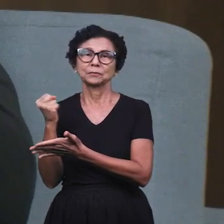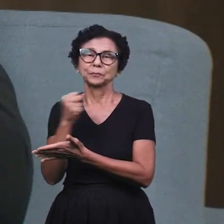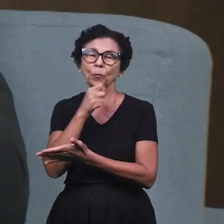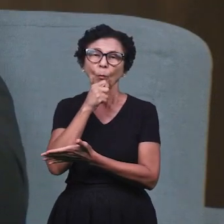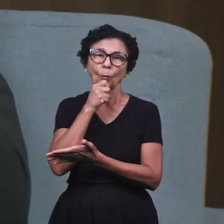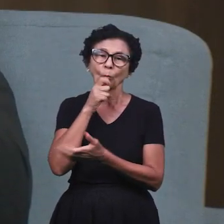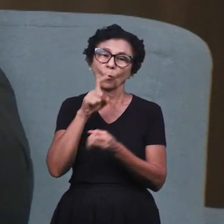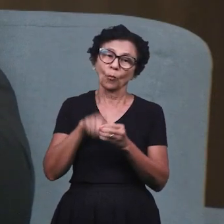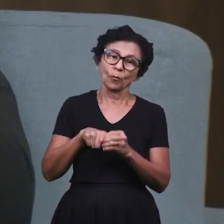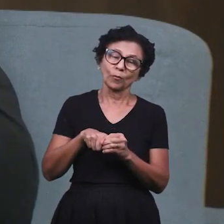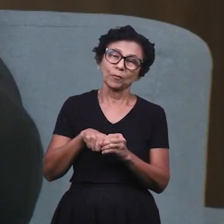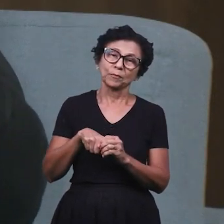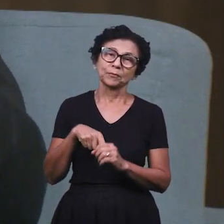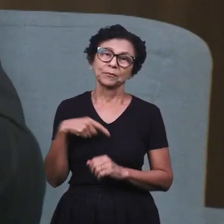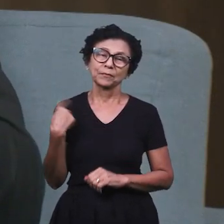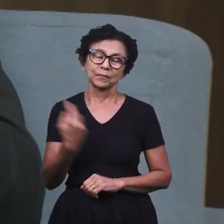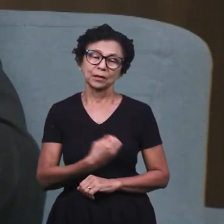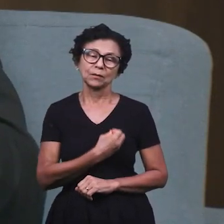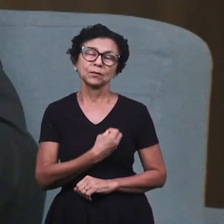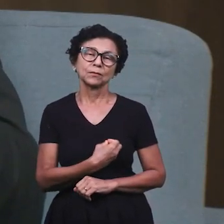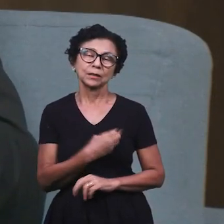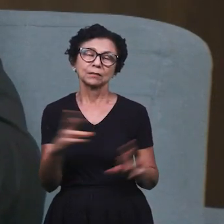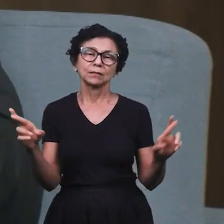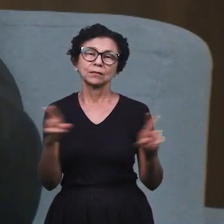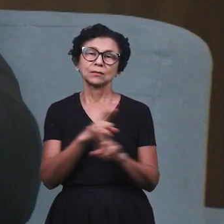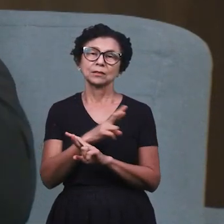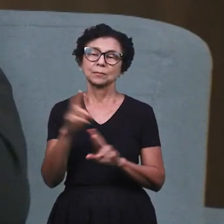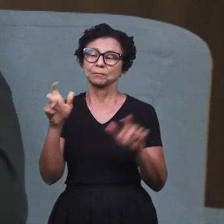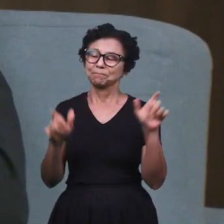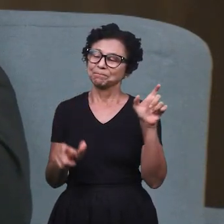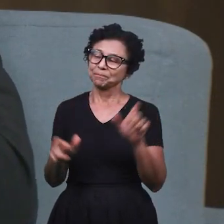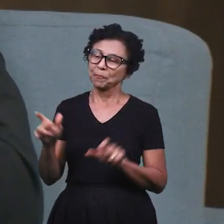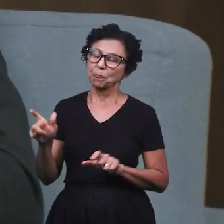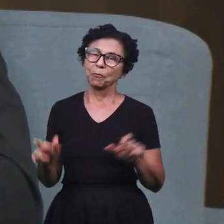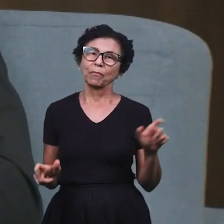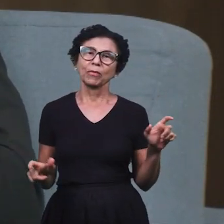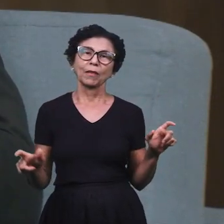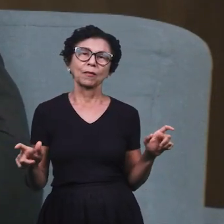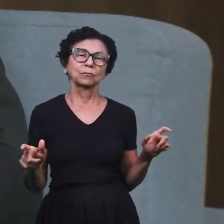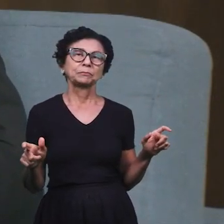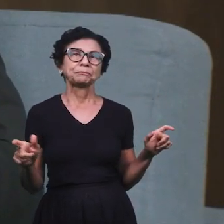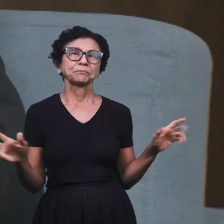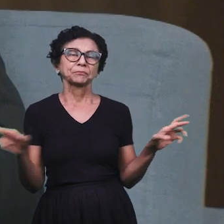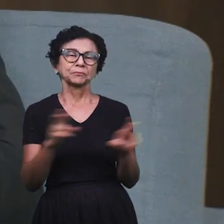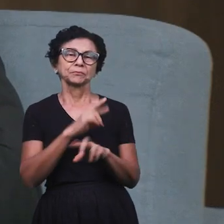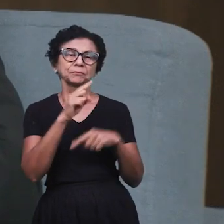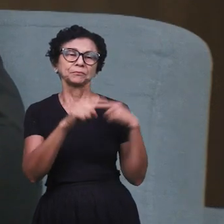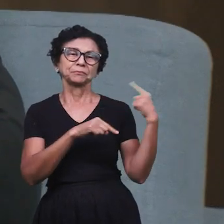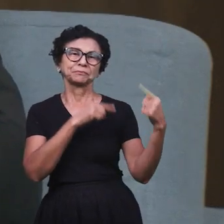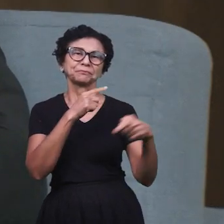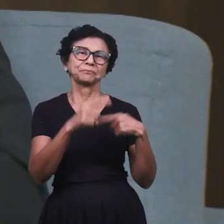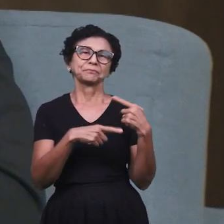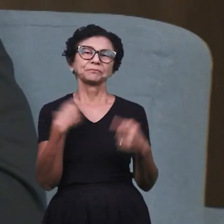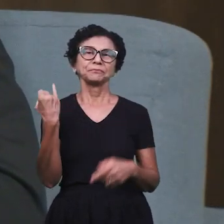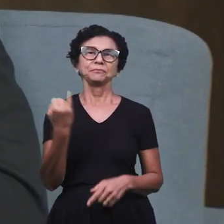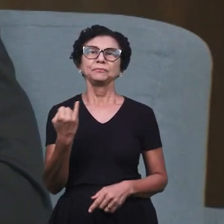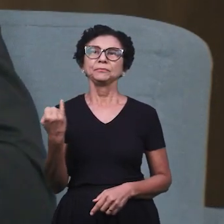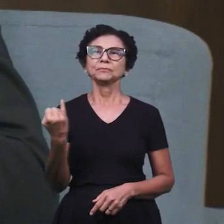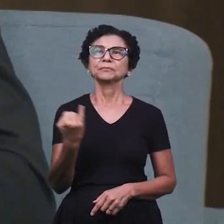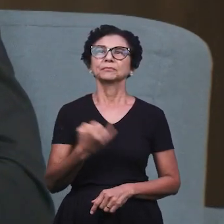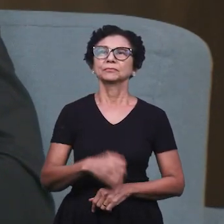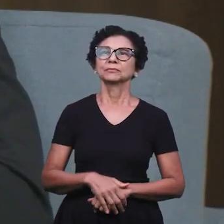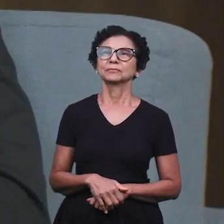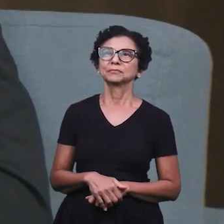E é nessa vida que nós vamos nos aproximando das pessoas. Então, a relação intergeracional, que é o tema do nosso programa, é muito